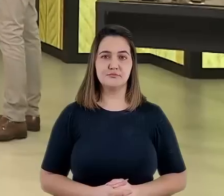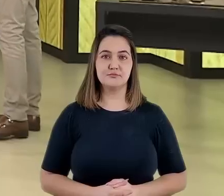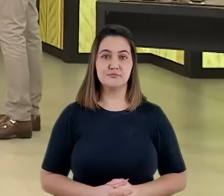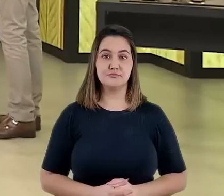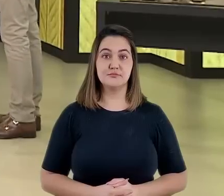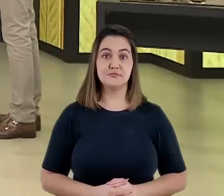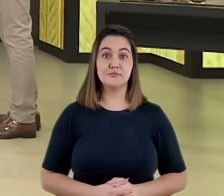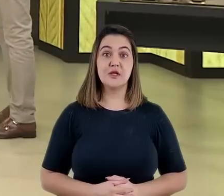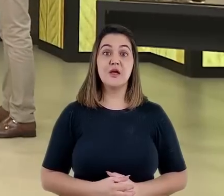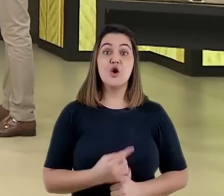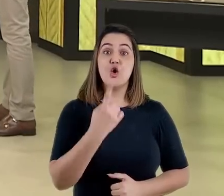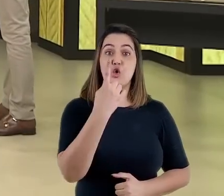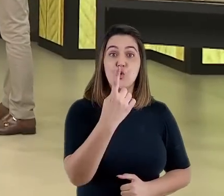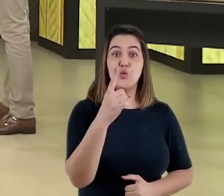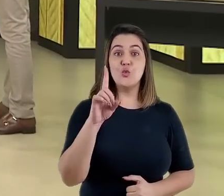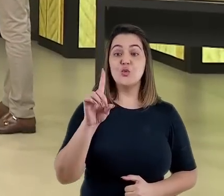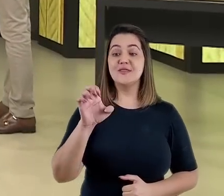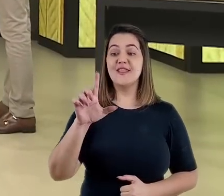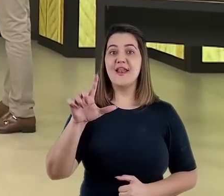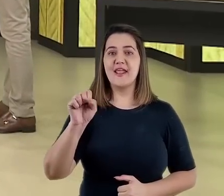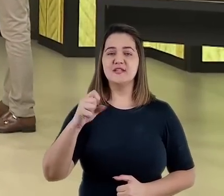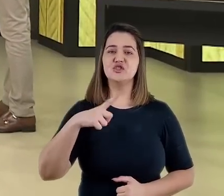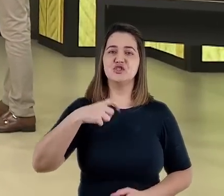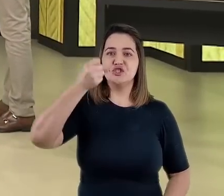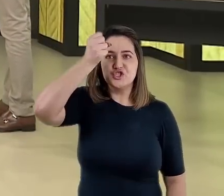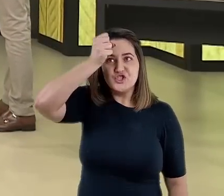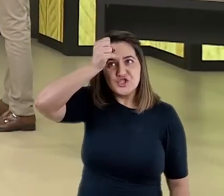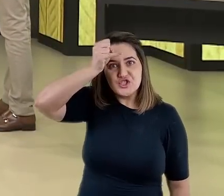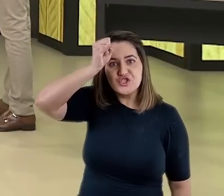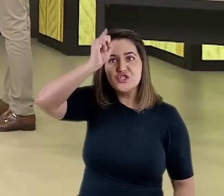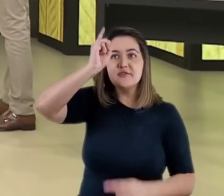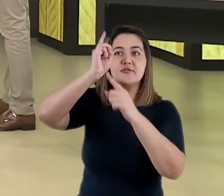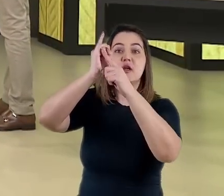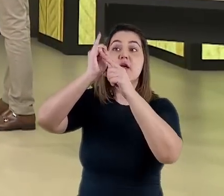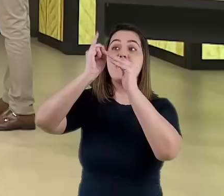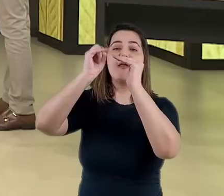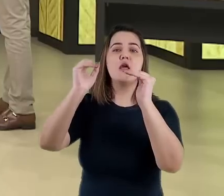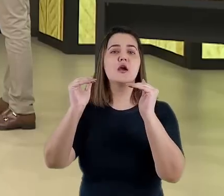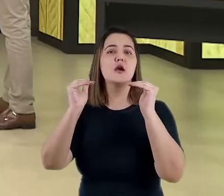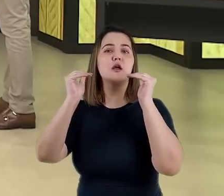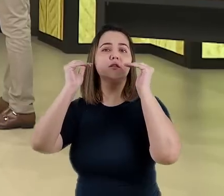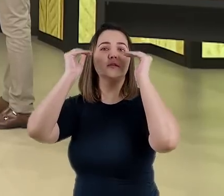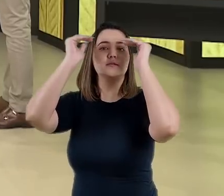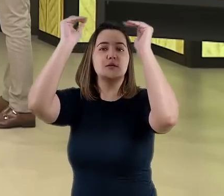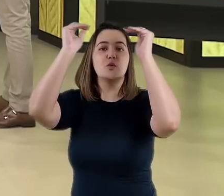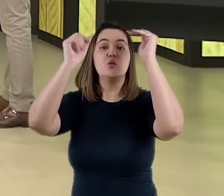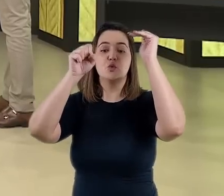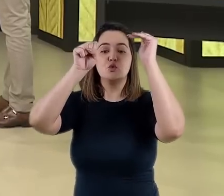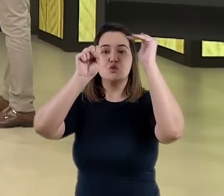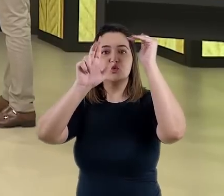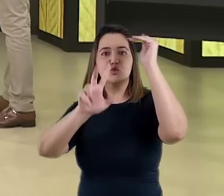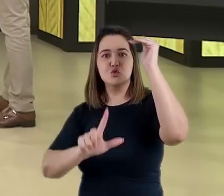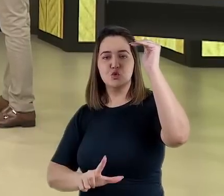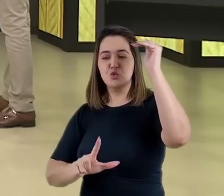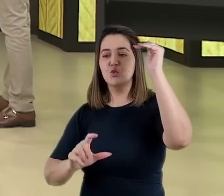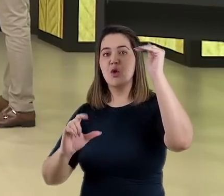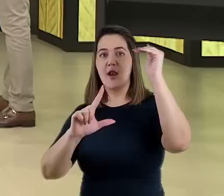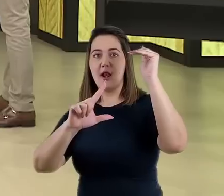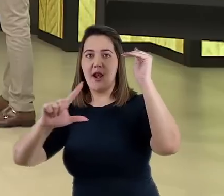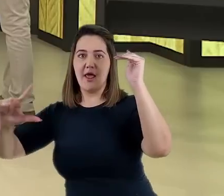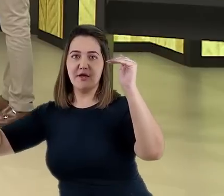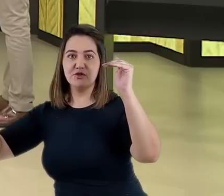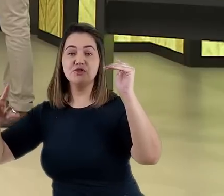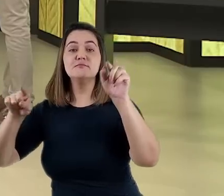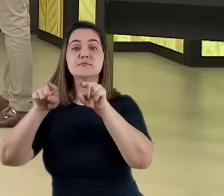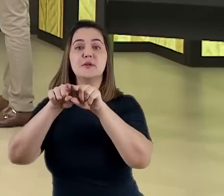Na Bíblia diz assim, de um deles saiu um chifre pequeno, e se engrandeceu na direção do sul,